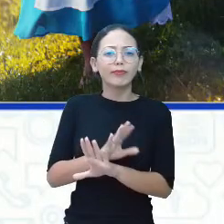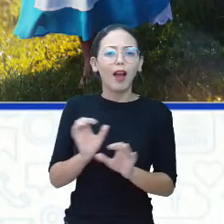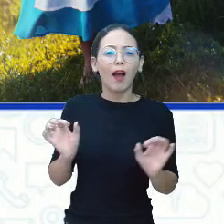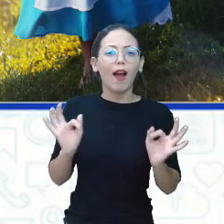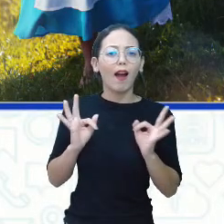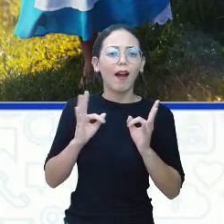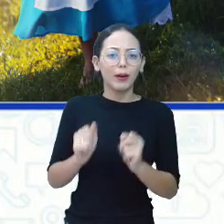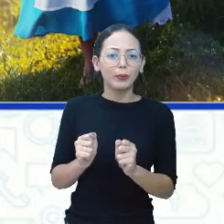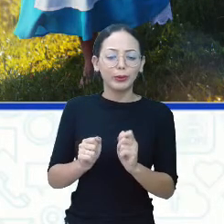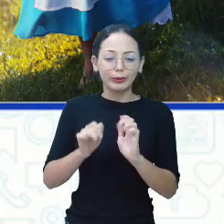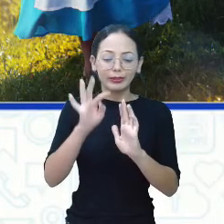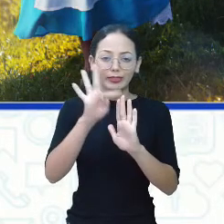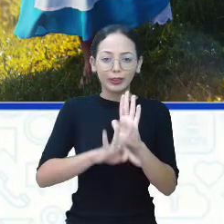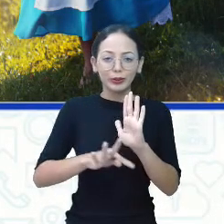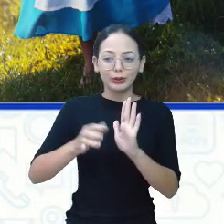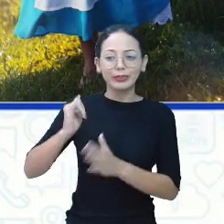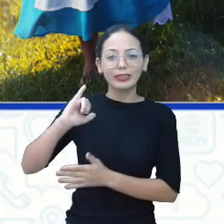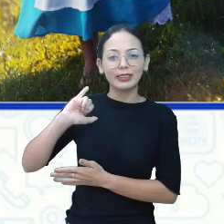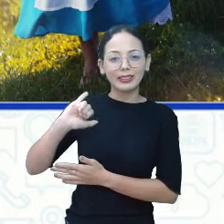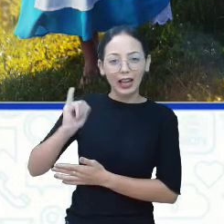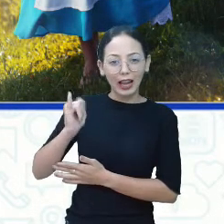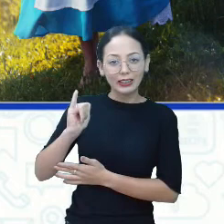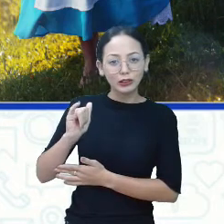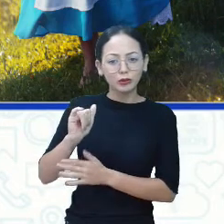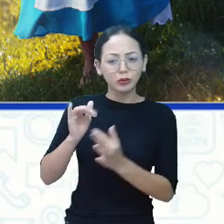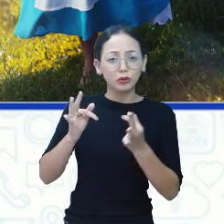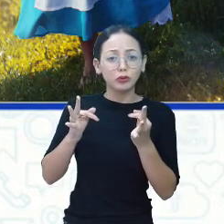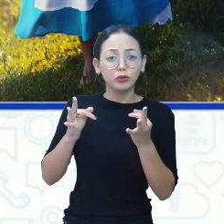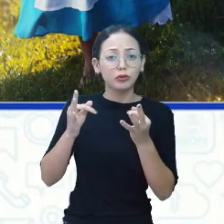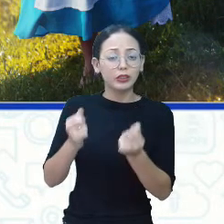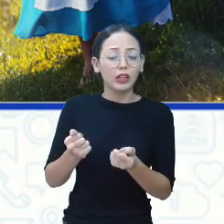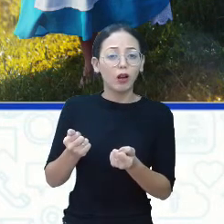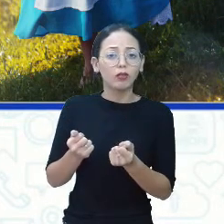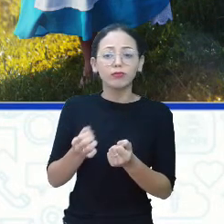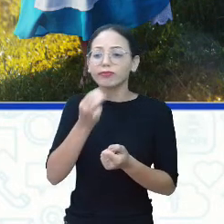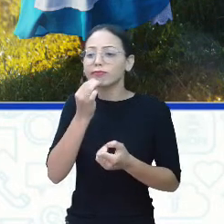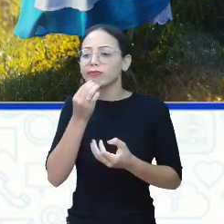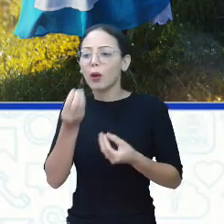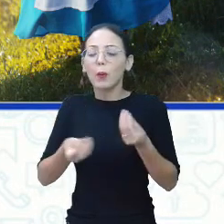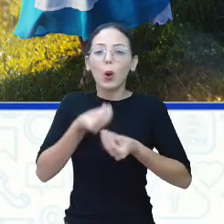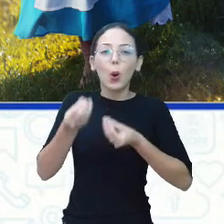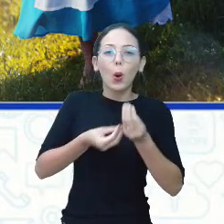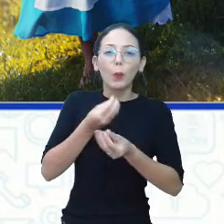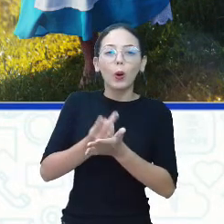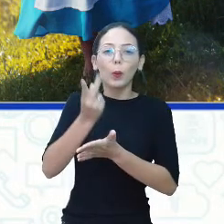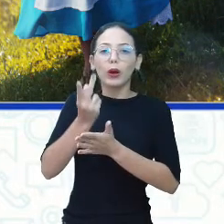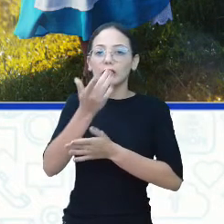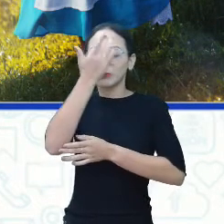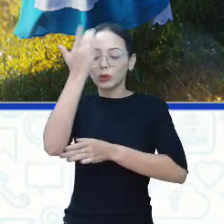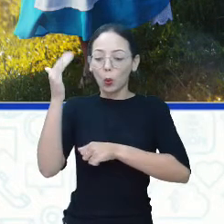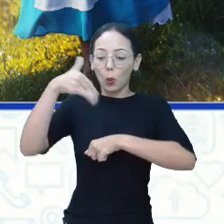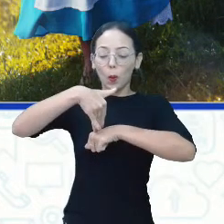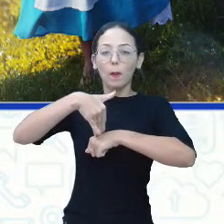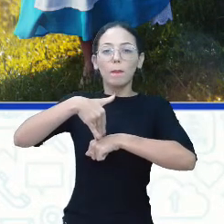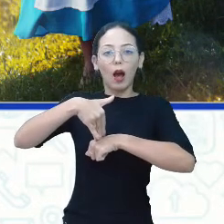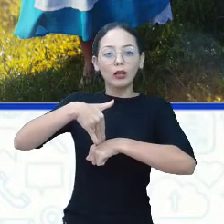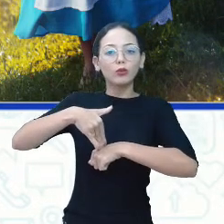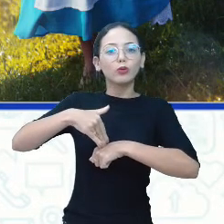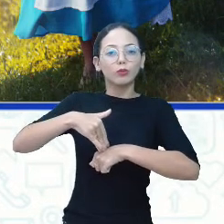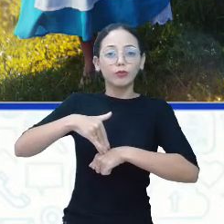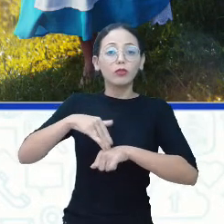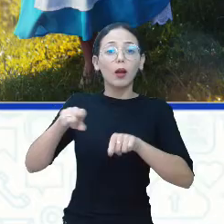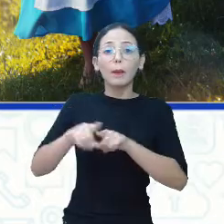conclusão do nosso texto narrativo, que é o final da narrativa, né? Onde os conflitos se resolvem, os culpados são punidos e os bons